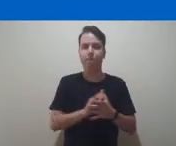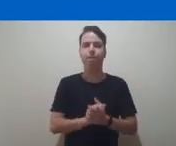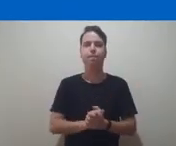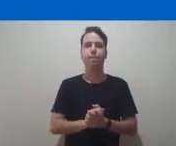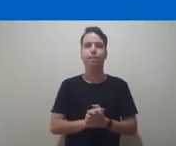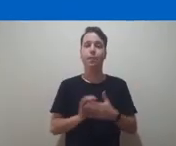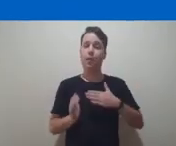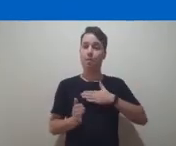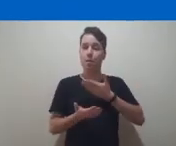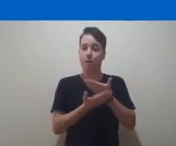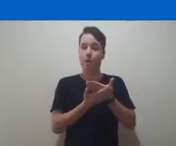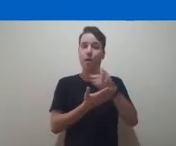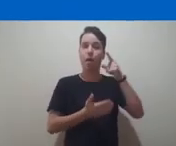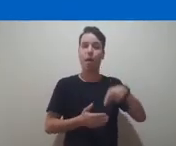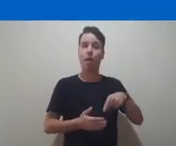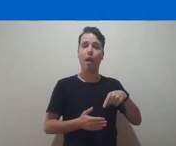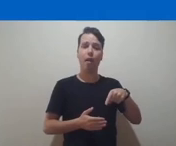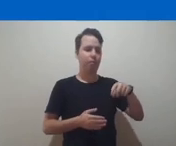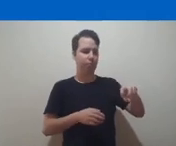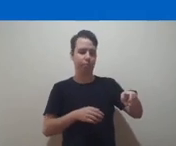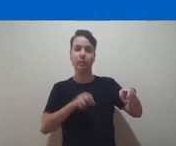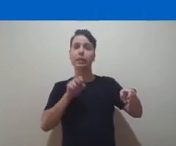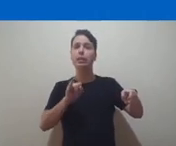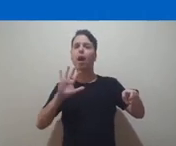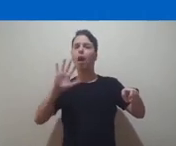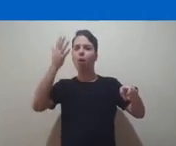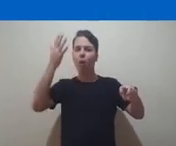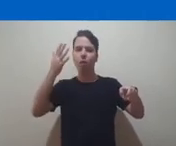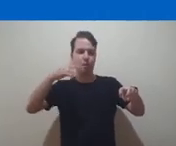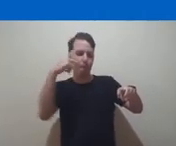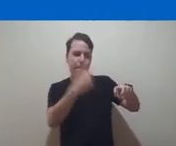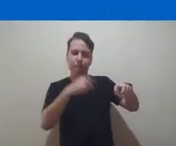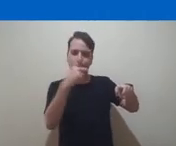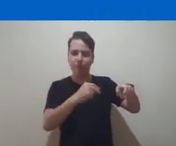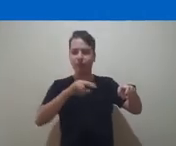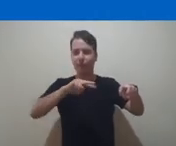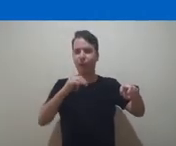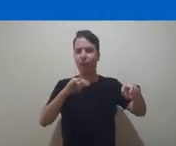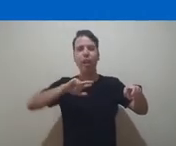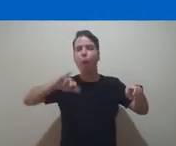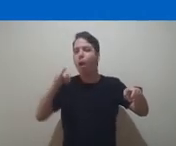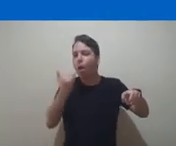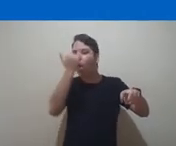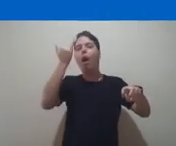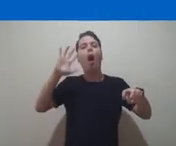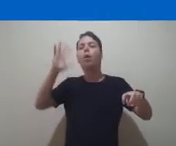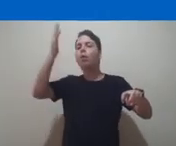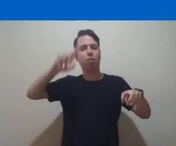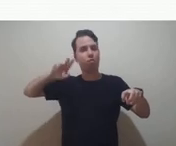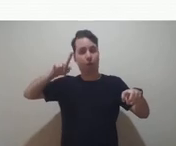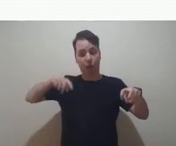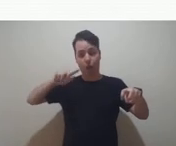hoje. Então, a minha aula vai ser sobre avaliação e conduta em casos de traumas não